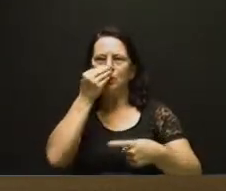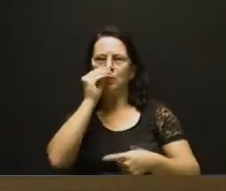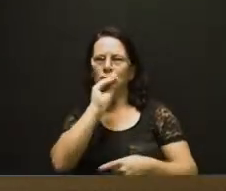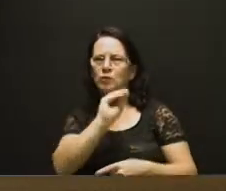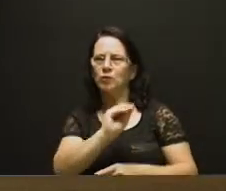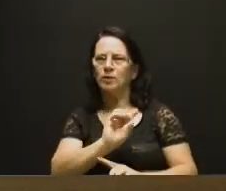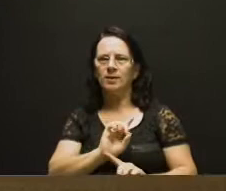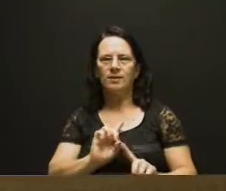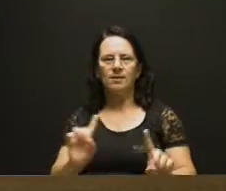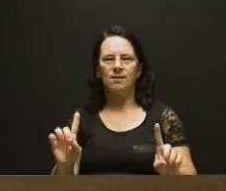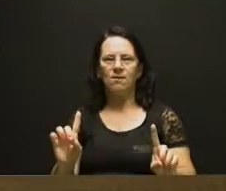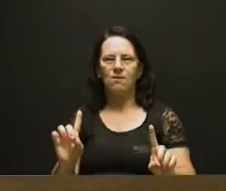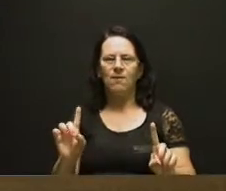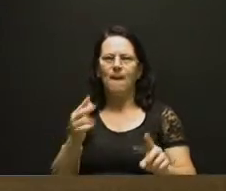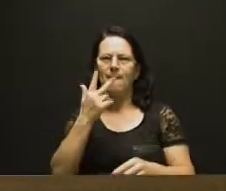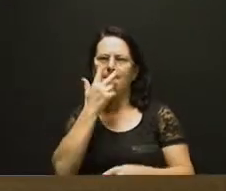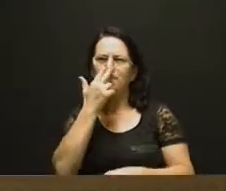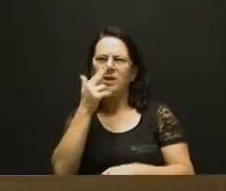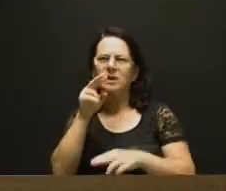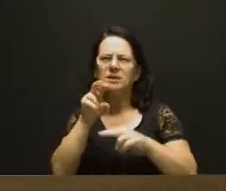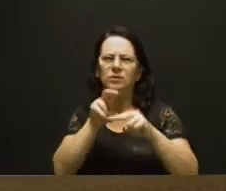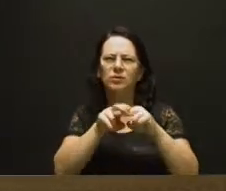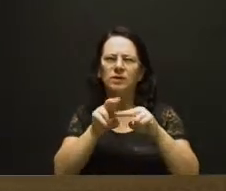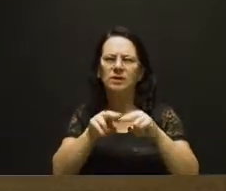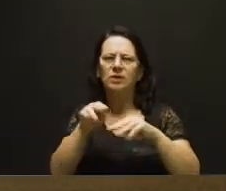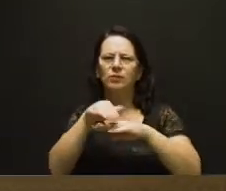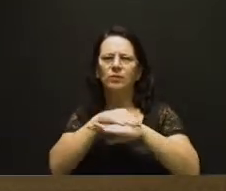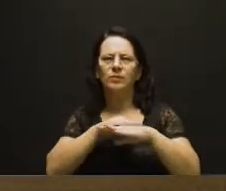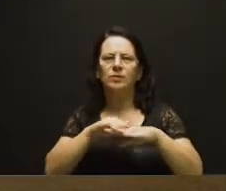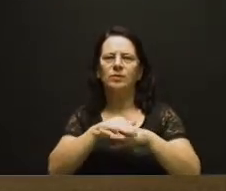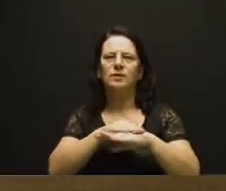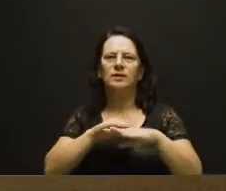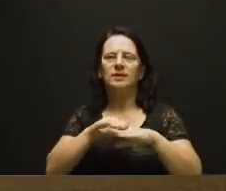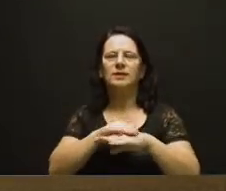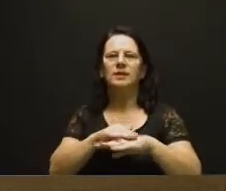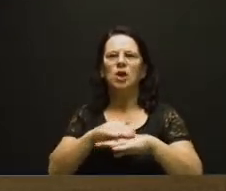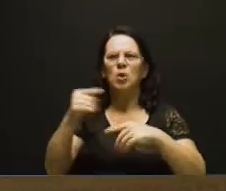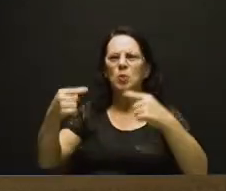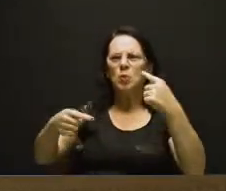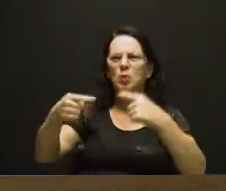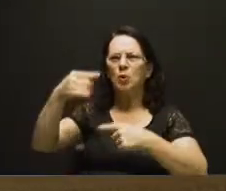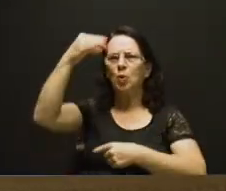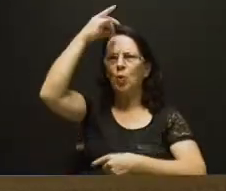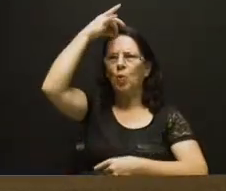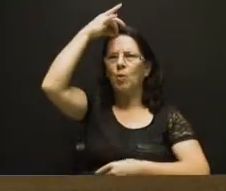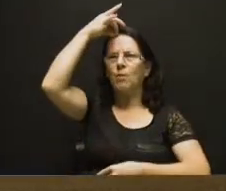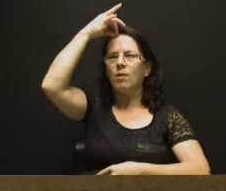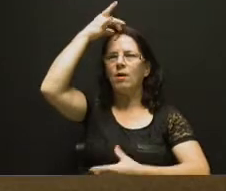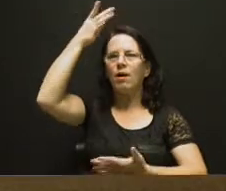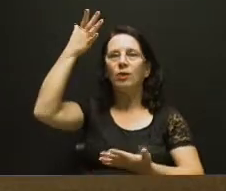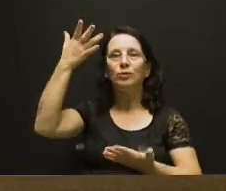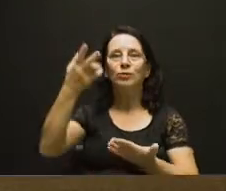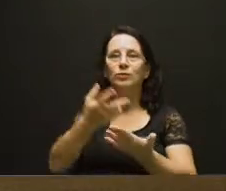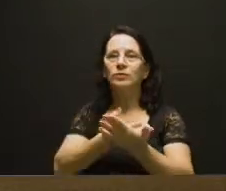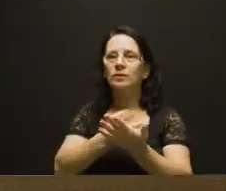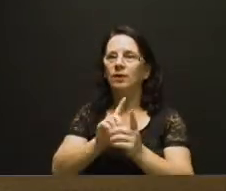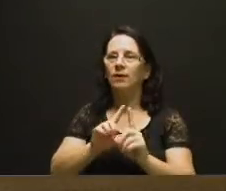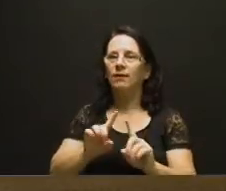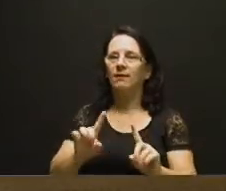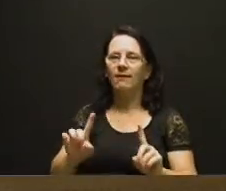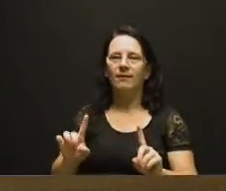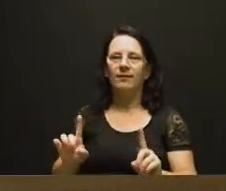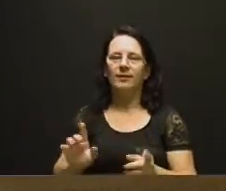discutir parece que os políticos na atual conjuntura são os vilões e culpados por tudo quero te dizer jorge